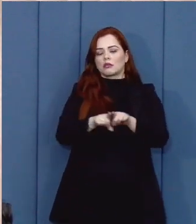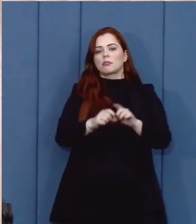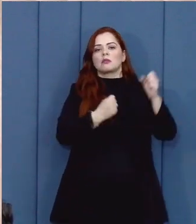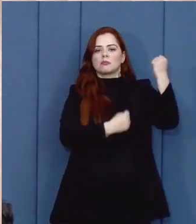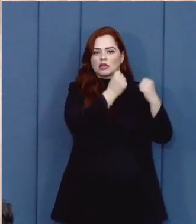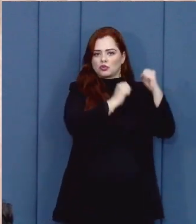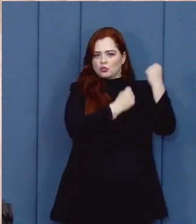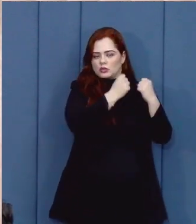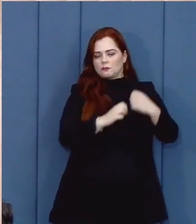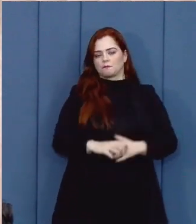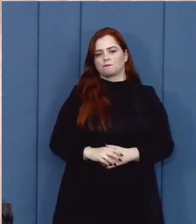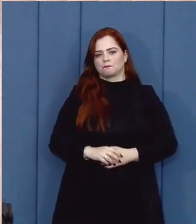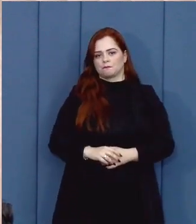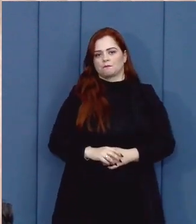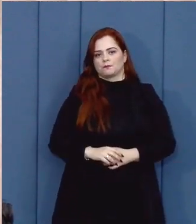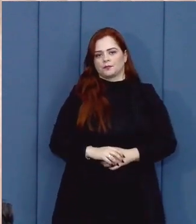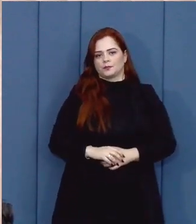indústria.